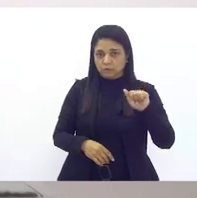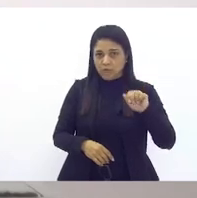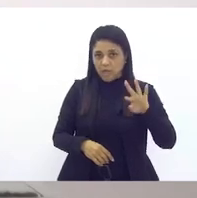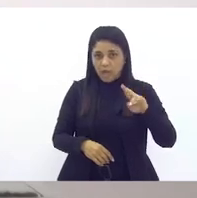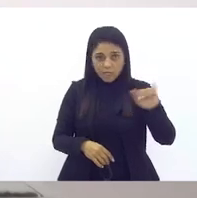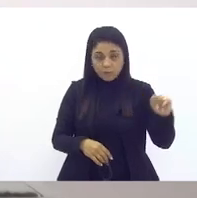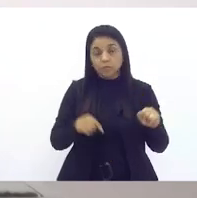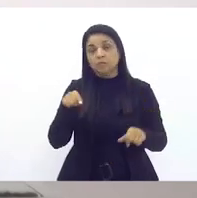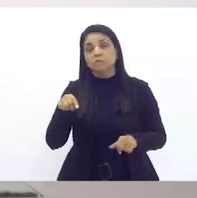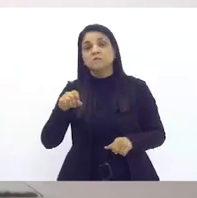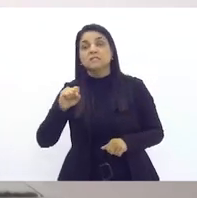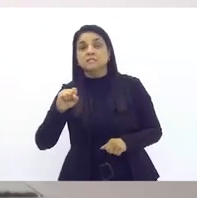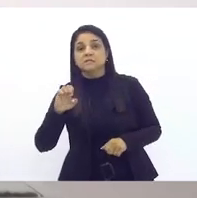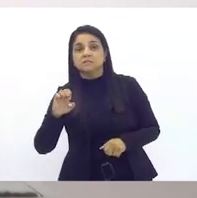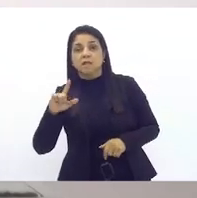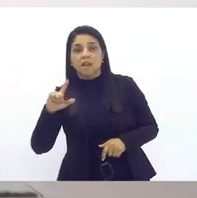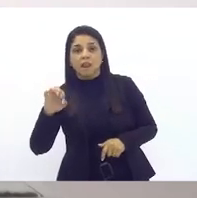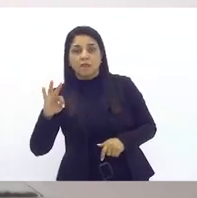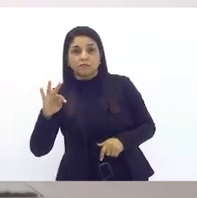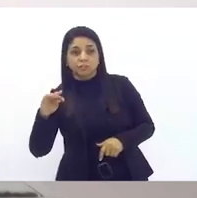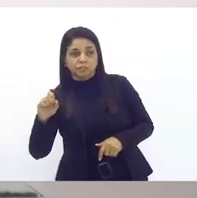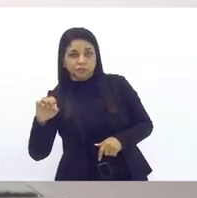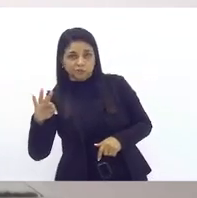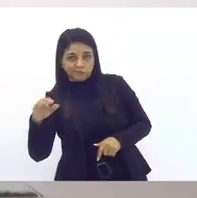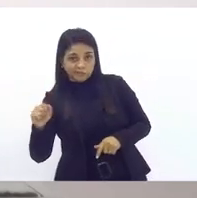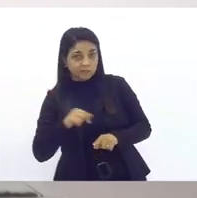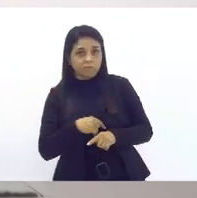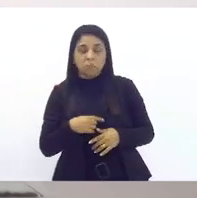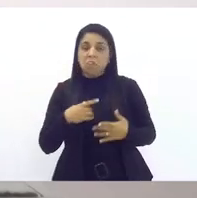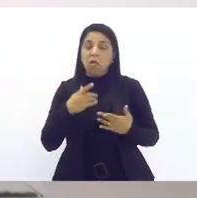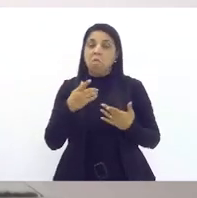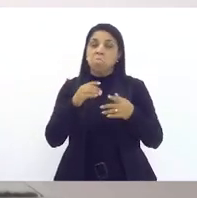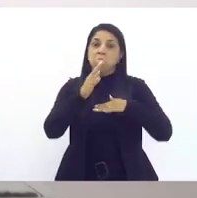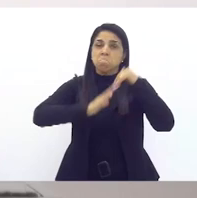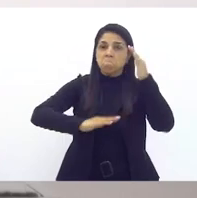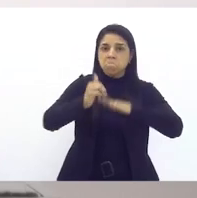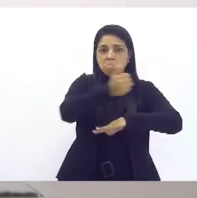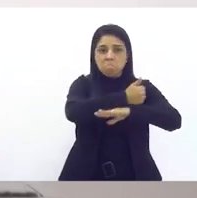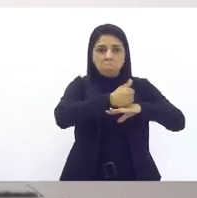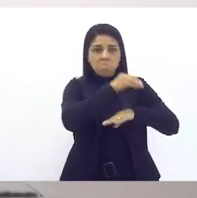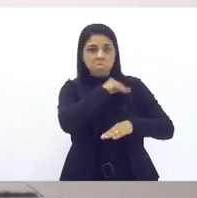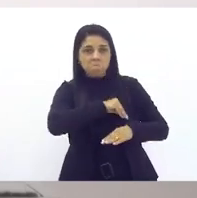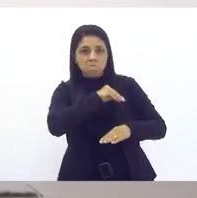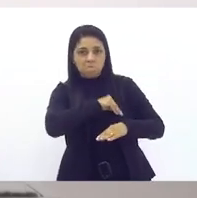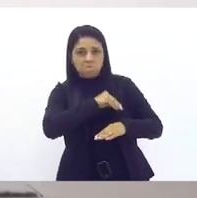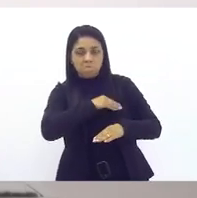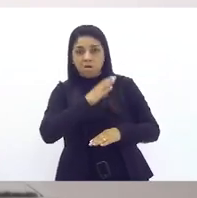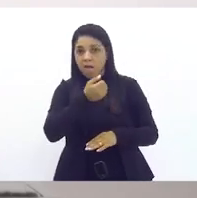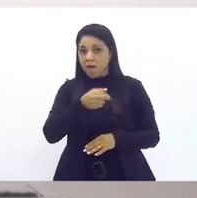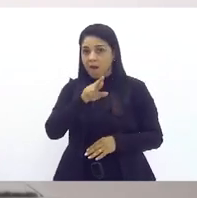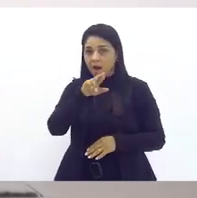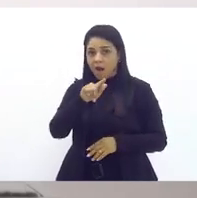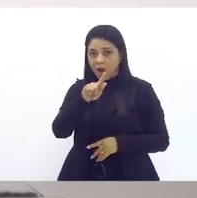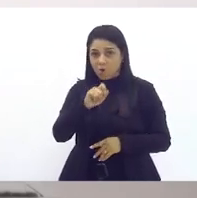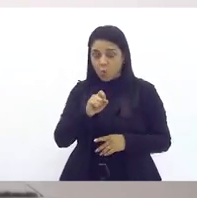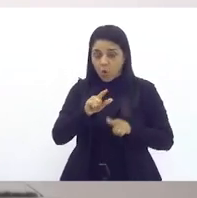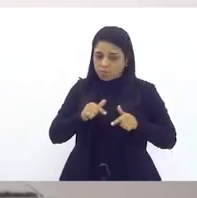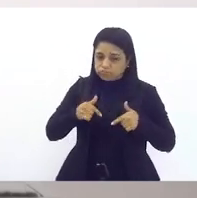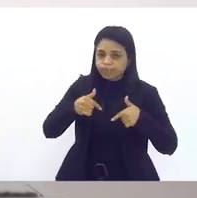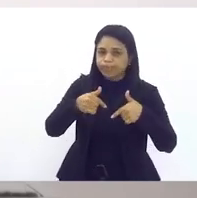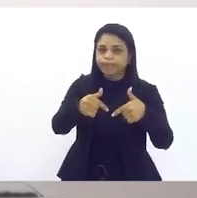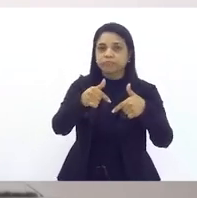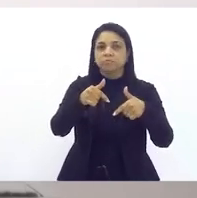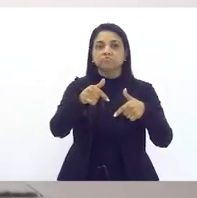cargos e salários. Diga-se de passagem, plano de cargos e salários é instrumento do